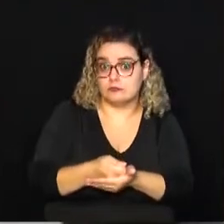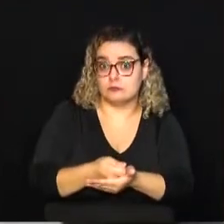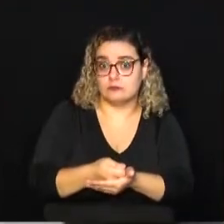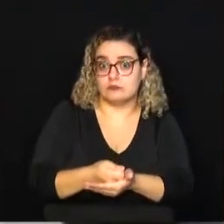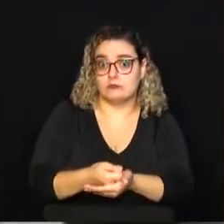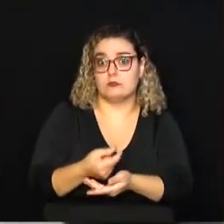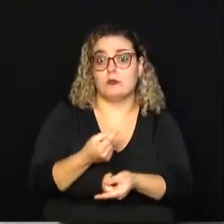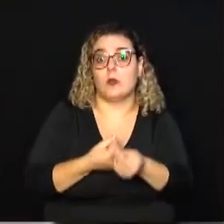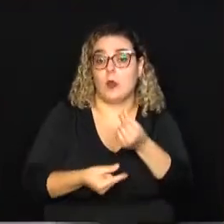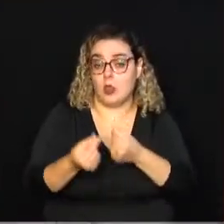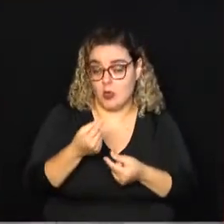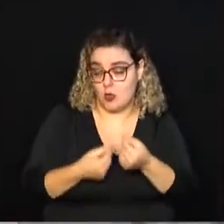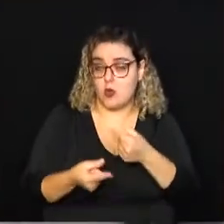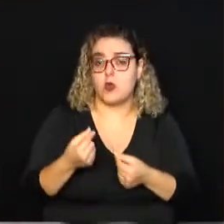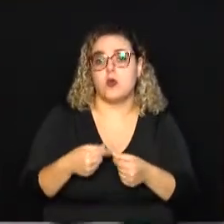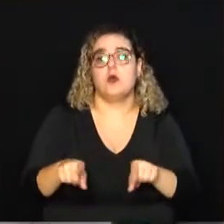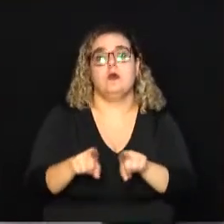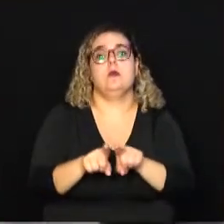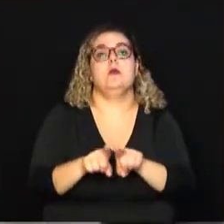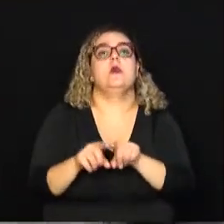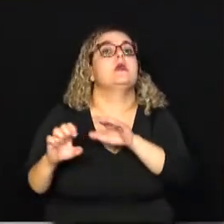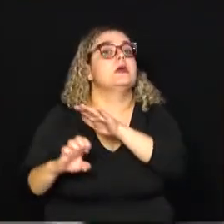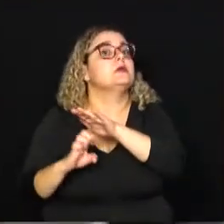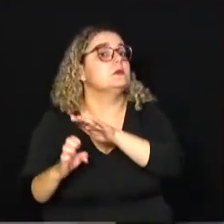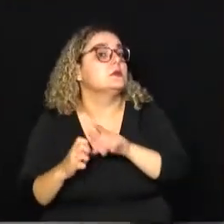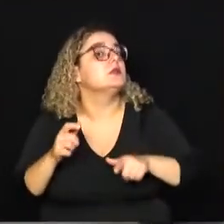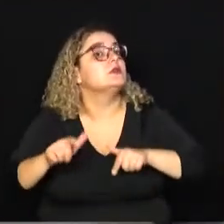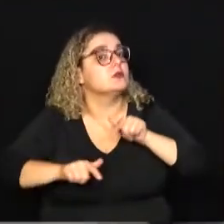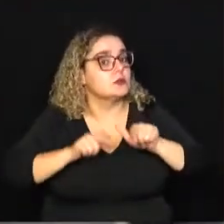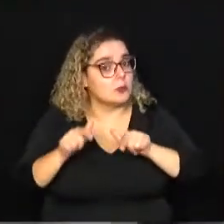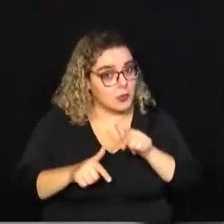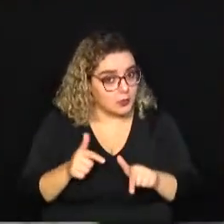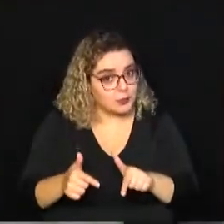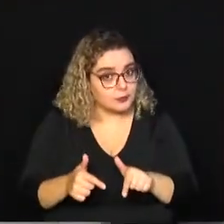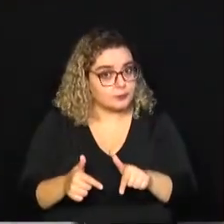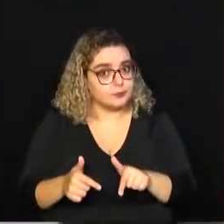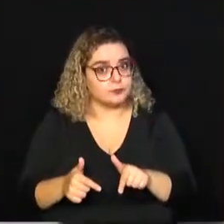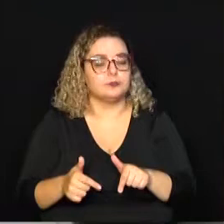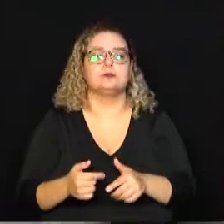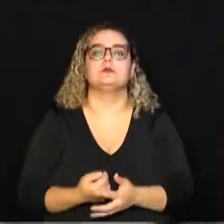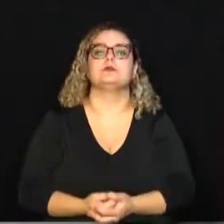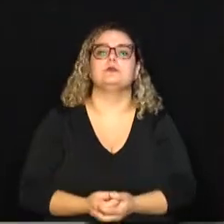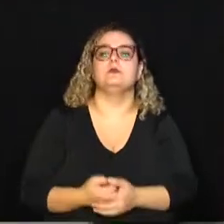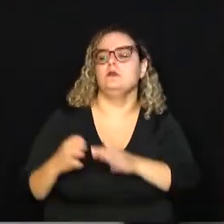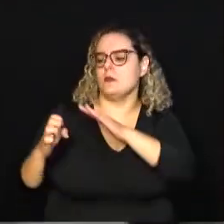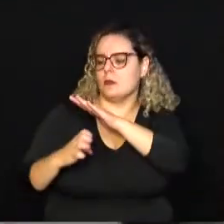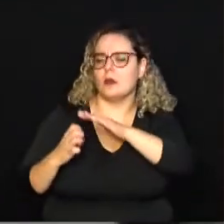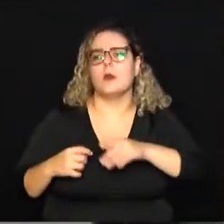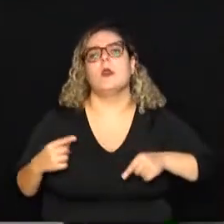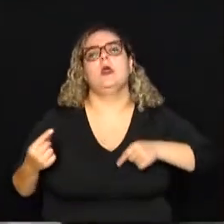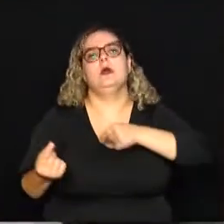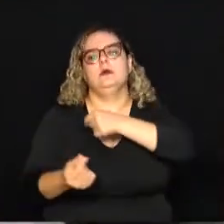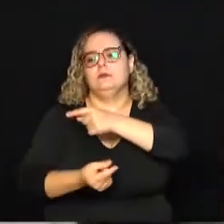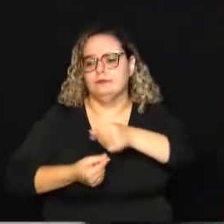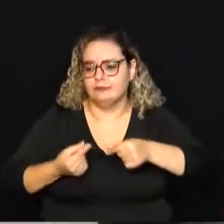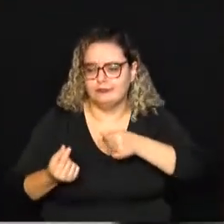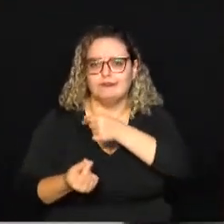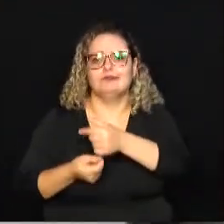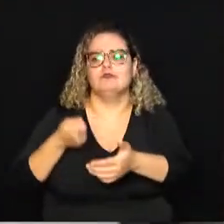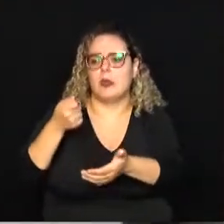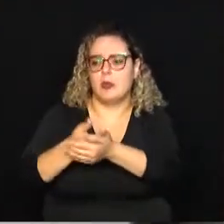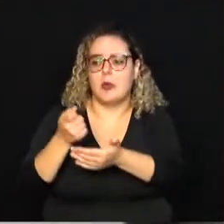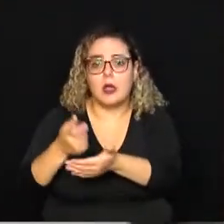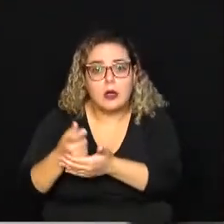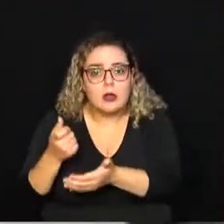das empresas e dos trabalhadores, né? Então, crédito de giro para as empresas poderem pagar folha, né? Na Europa, por